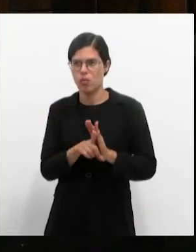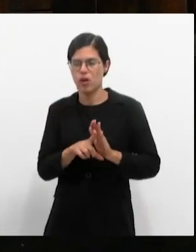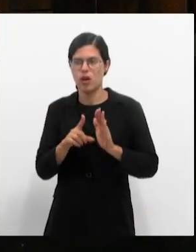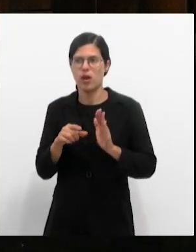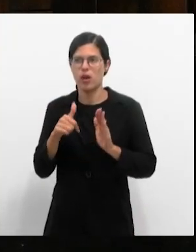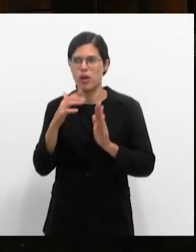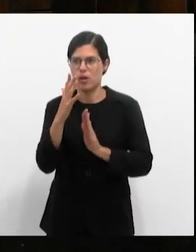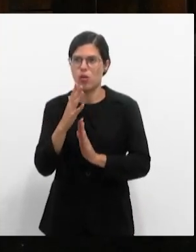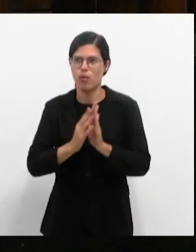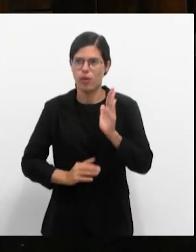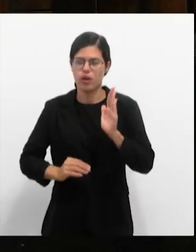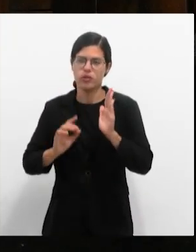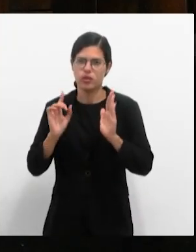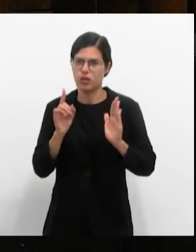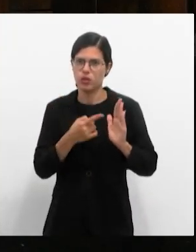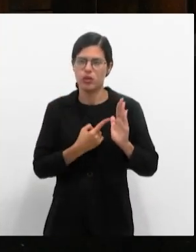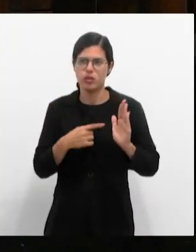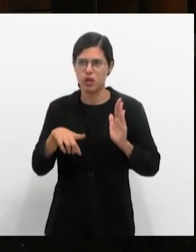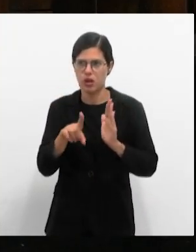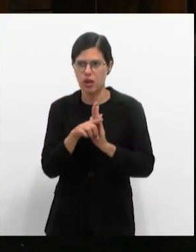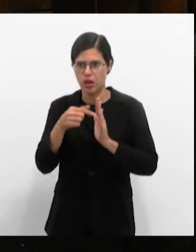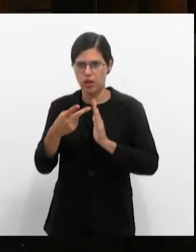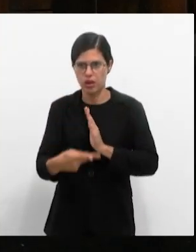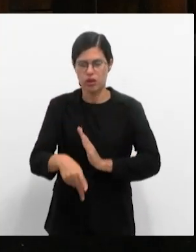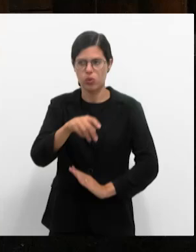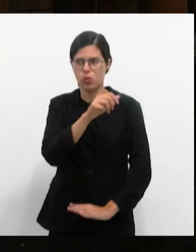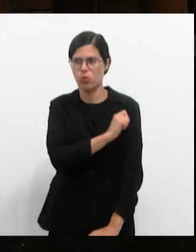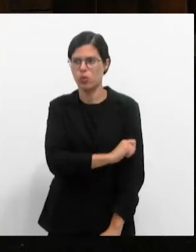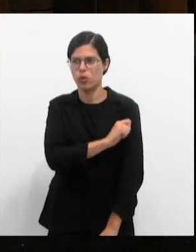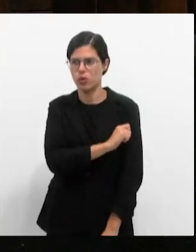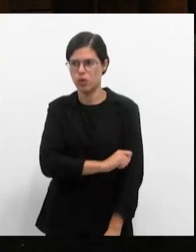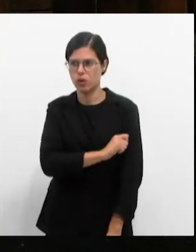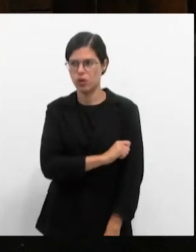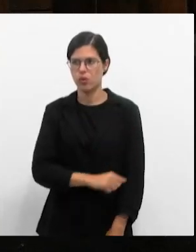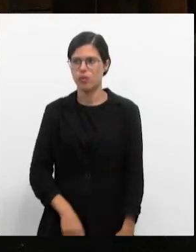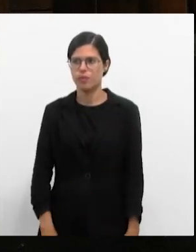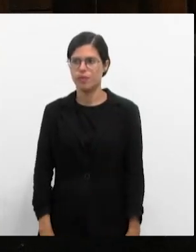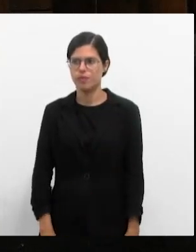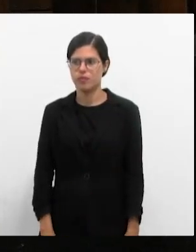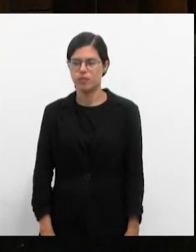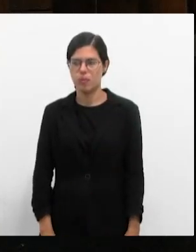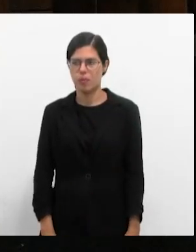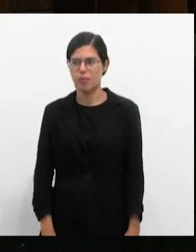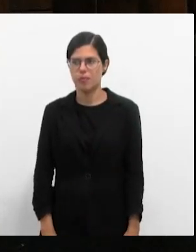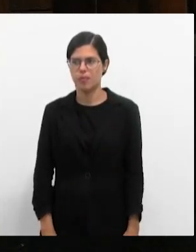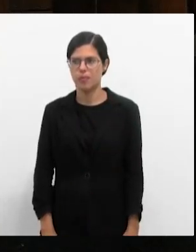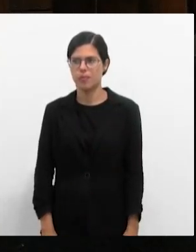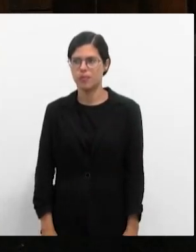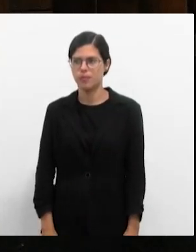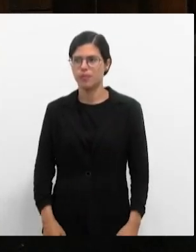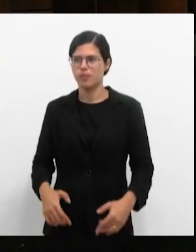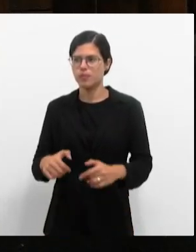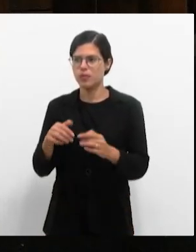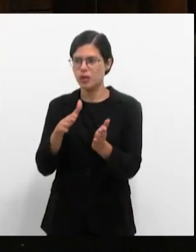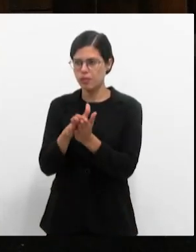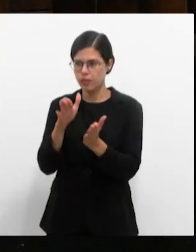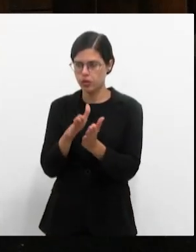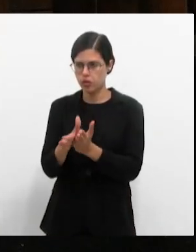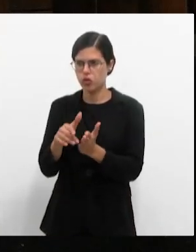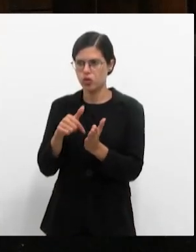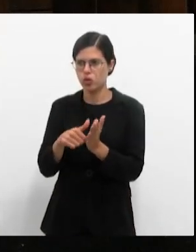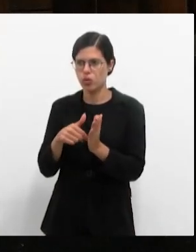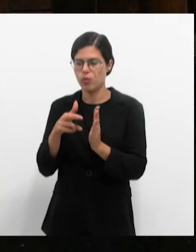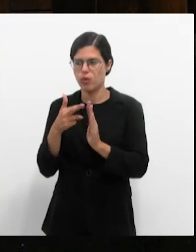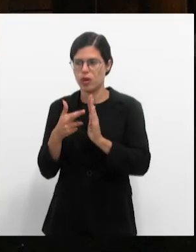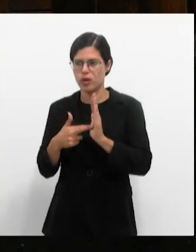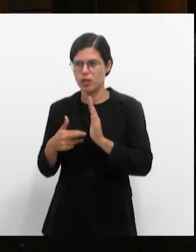nossa lei aqui do Rio de Janeiro. Ele proferiu uma nota técnica, se comprometeu em